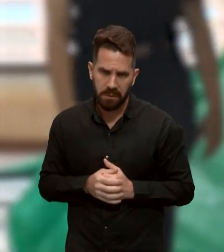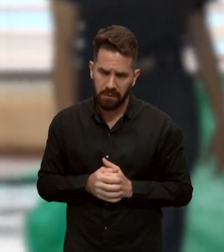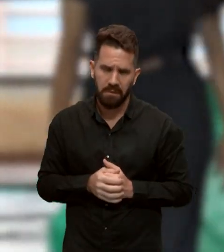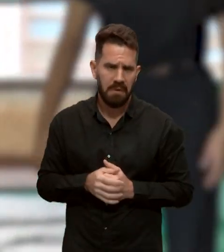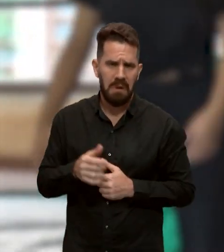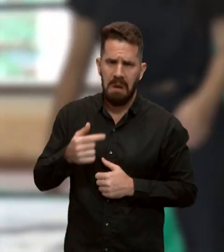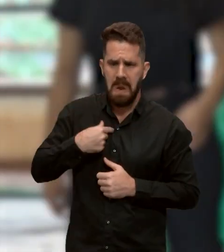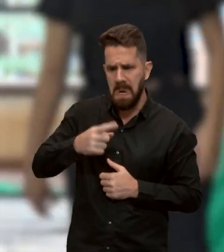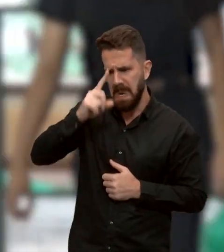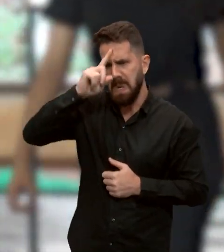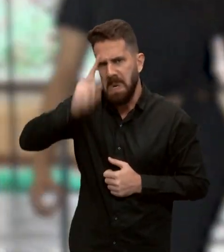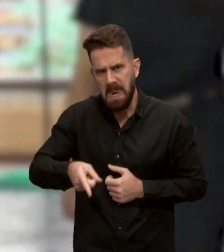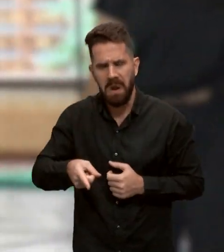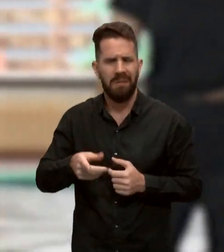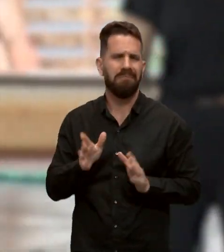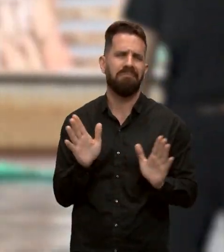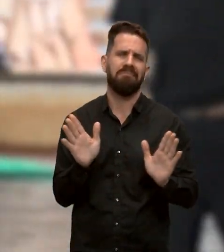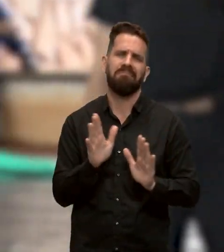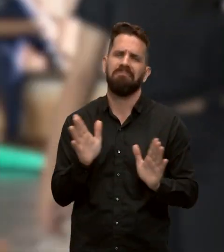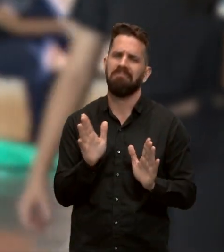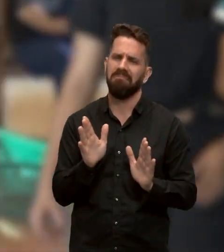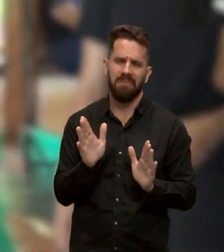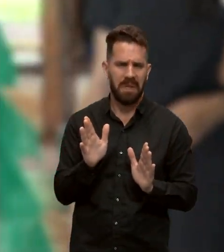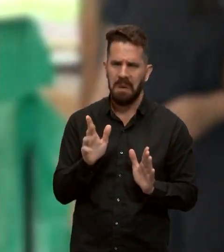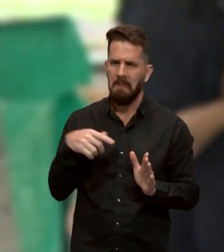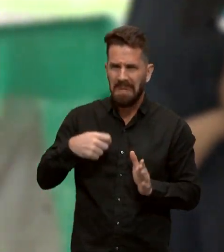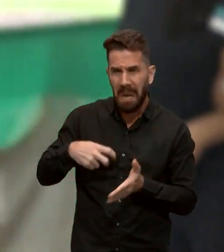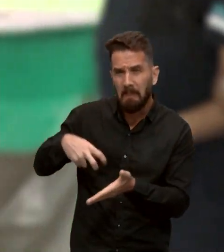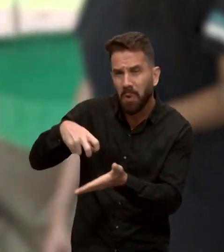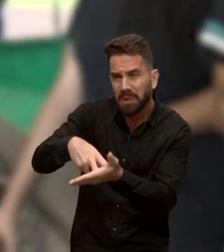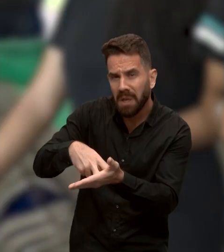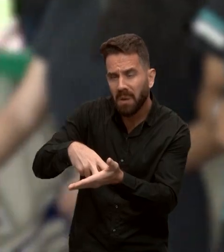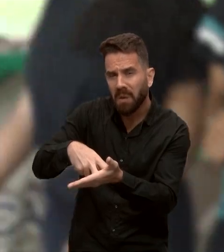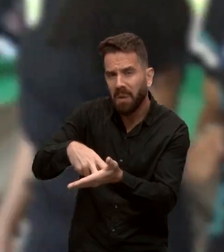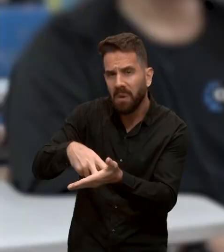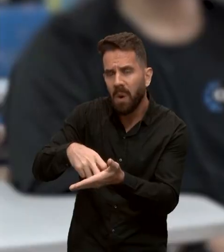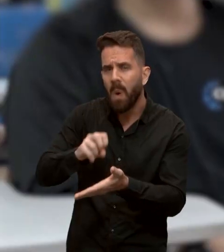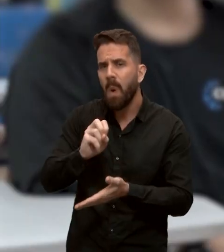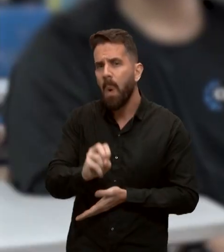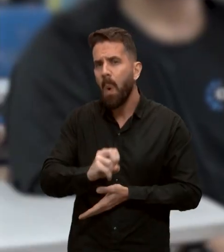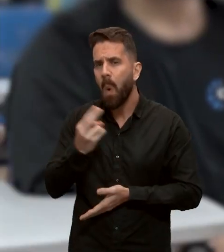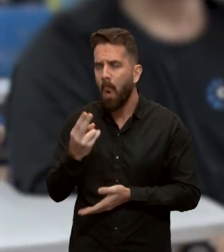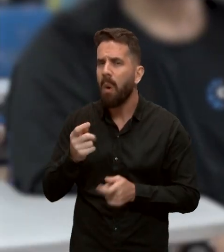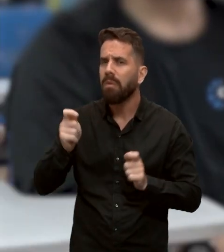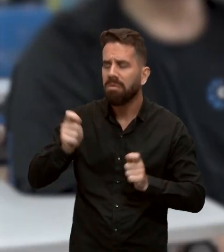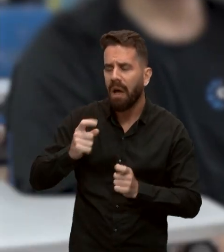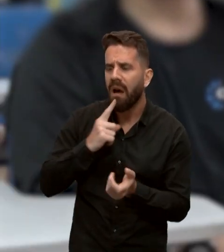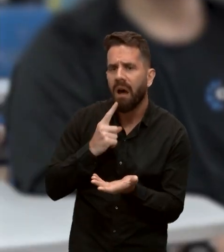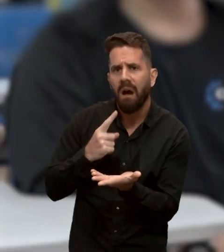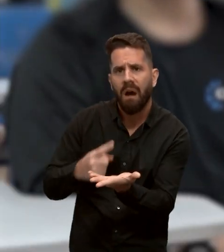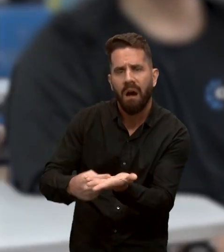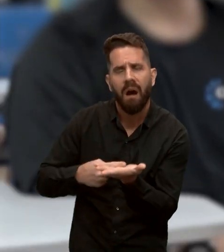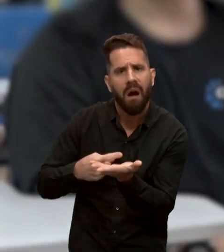de autoritarismo, seria o caso de punição? Ou será que a gente pode negociar,